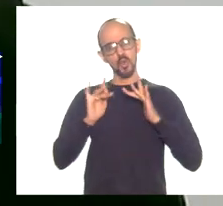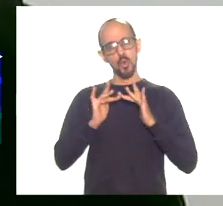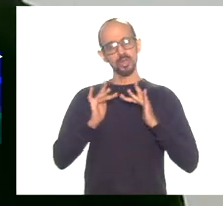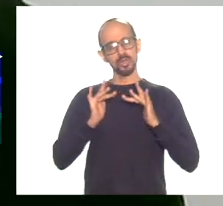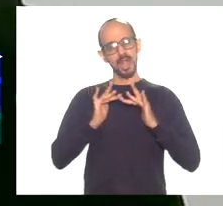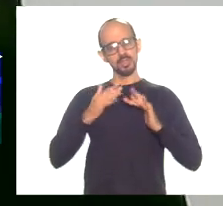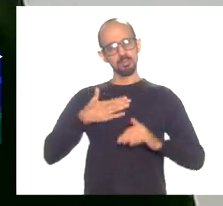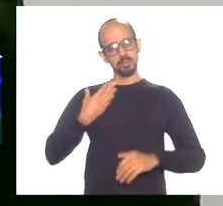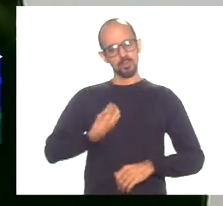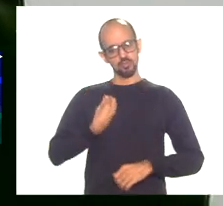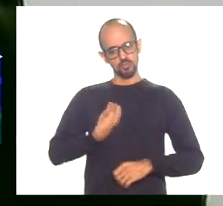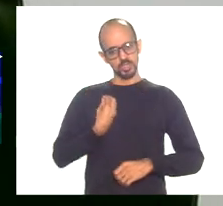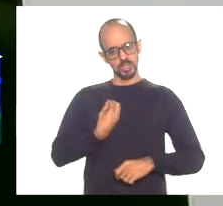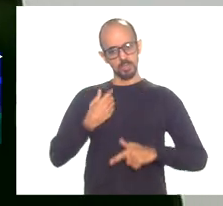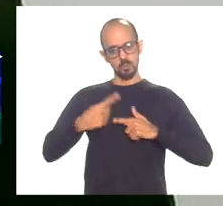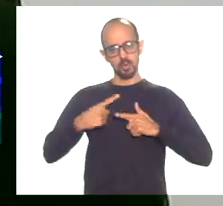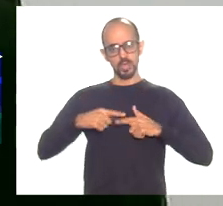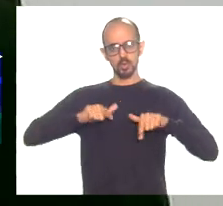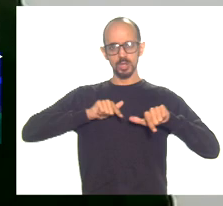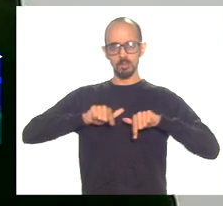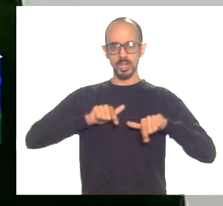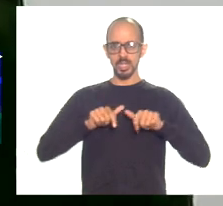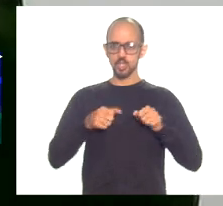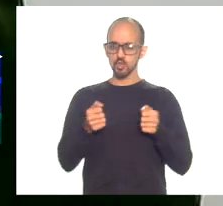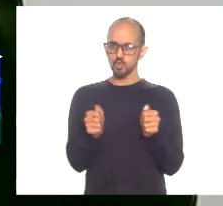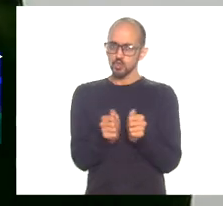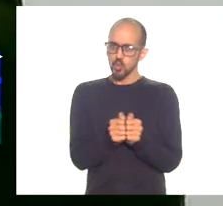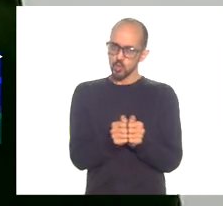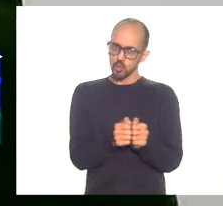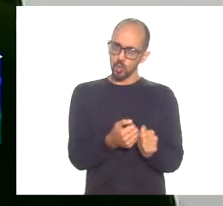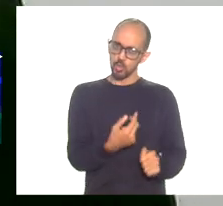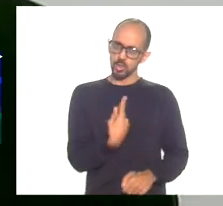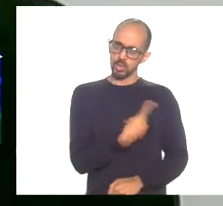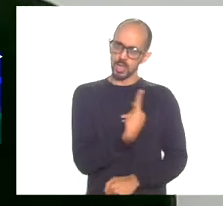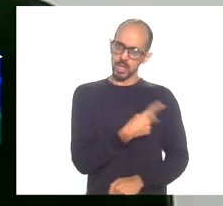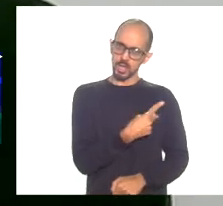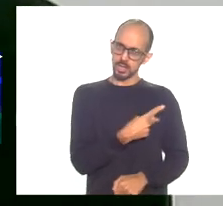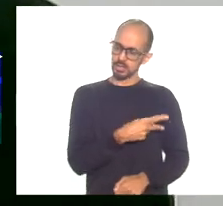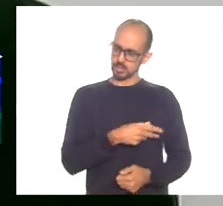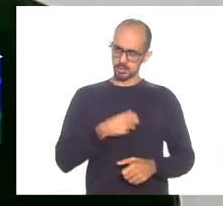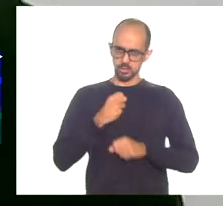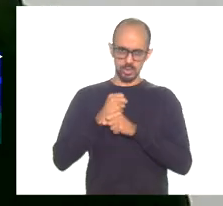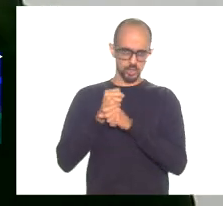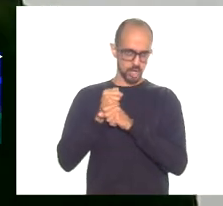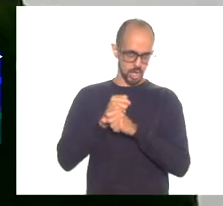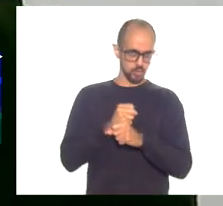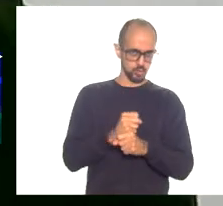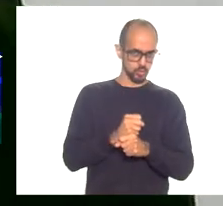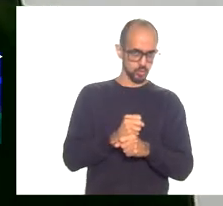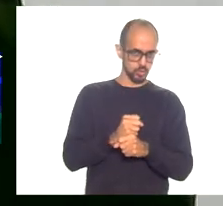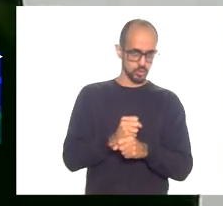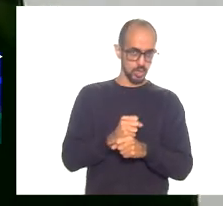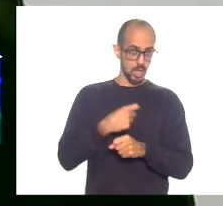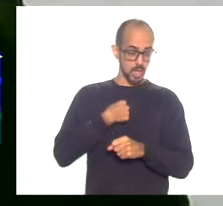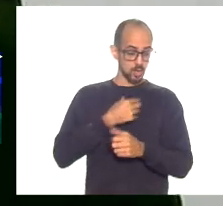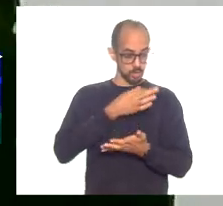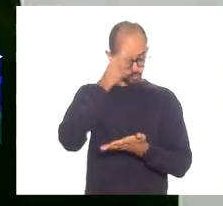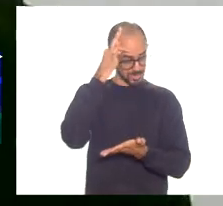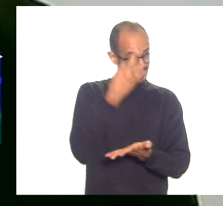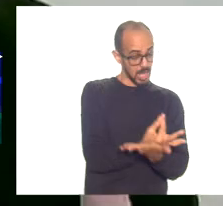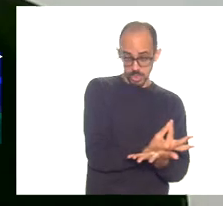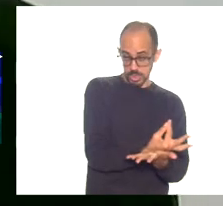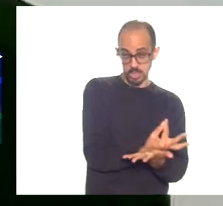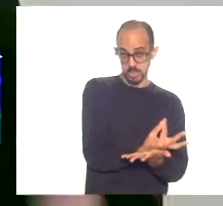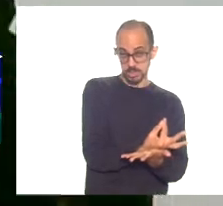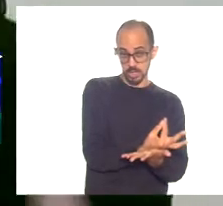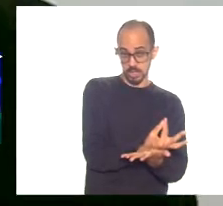e por ter trabalhado efetivamente ao seu lado durante muitos anos Presidente é com quem eu tenho certeza que